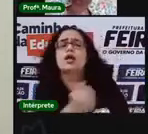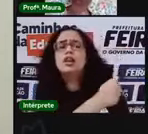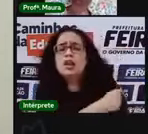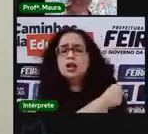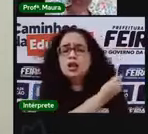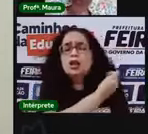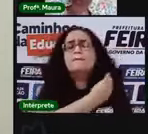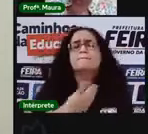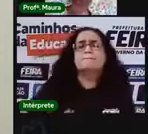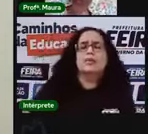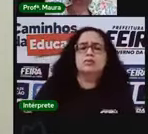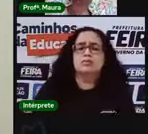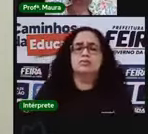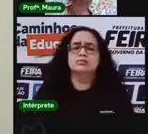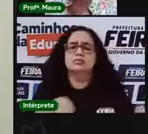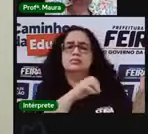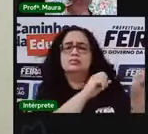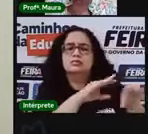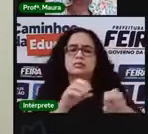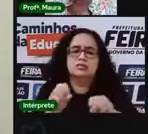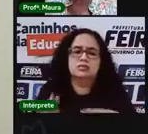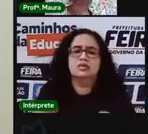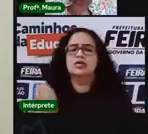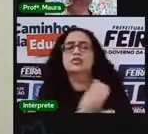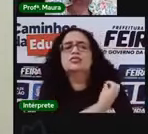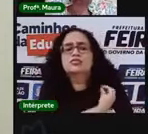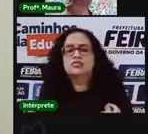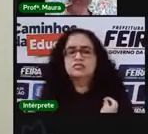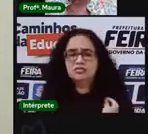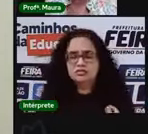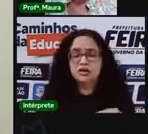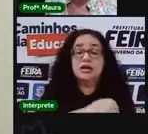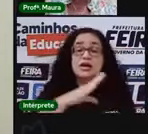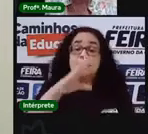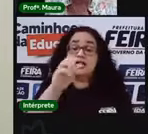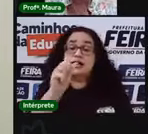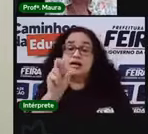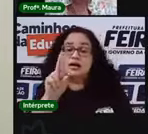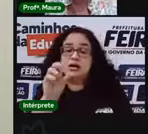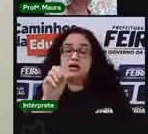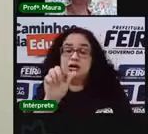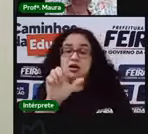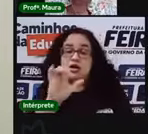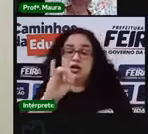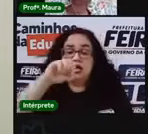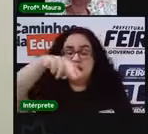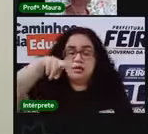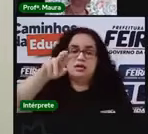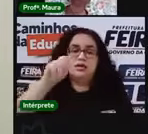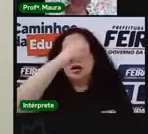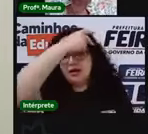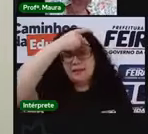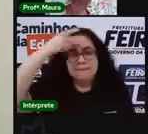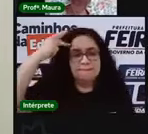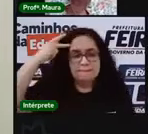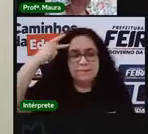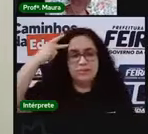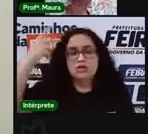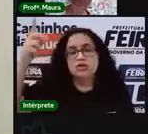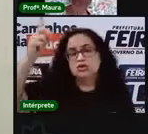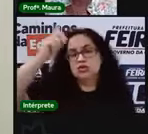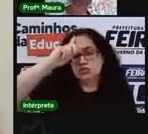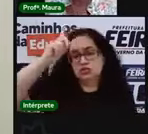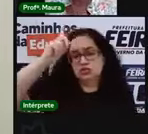Pública Municipal de Ensino hoje, diante do que viveu Carolina Maria de Jesus, autora de Quarto de Despejo, autora de Diário de